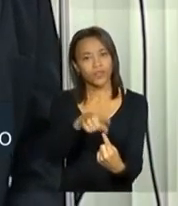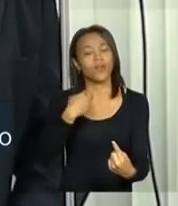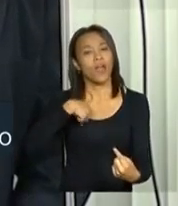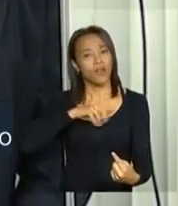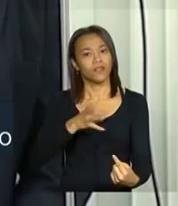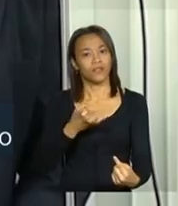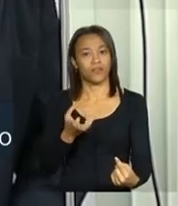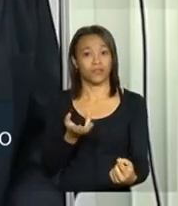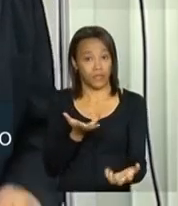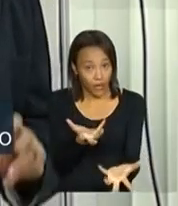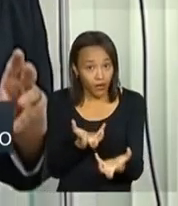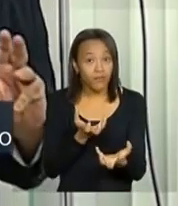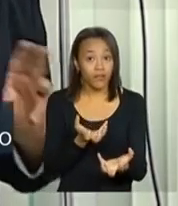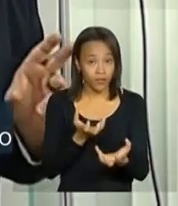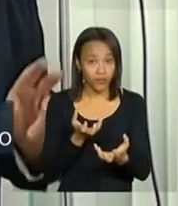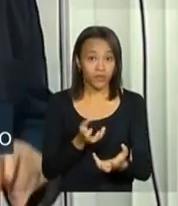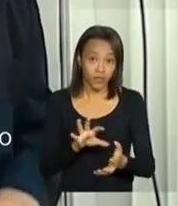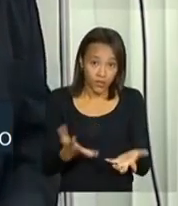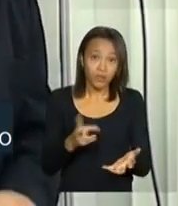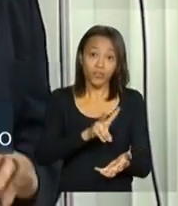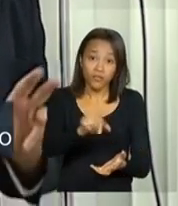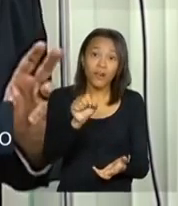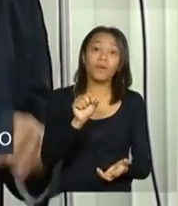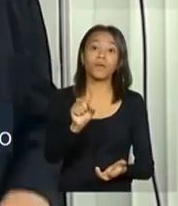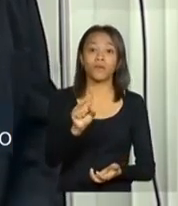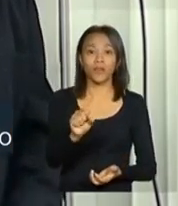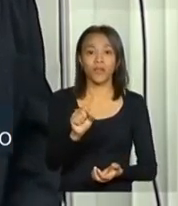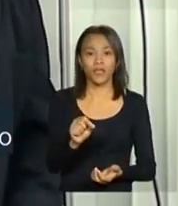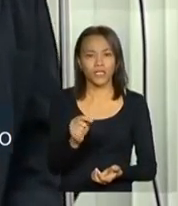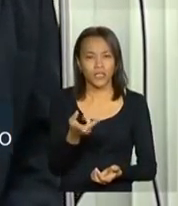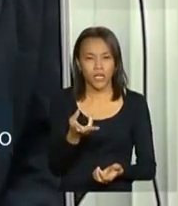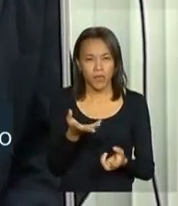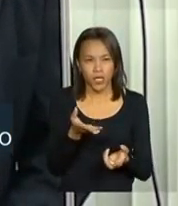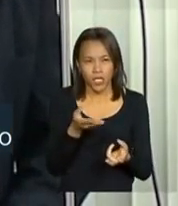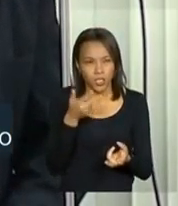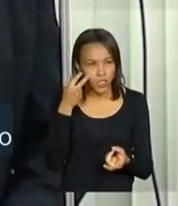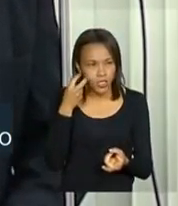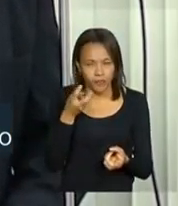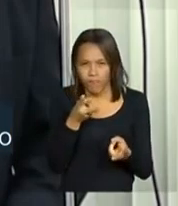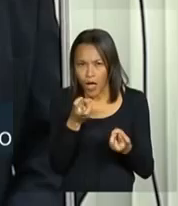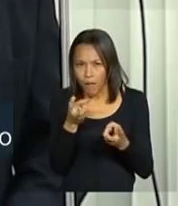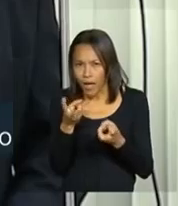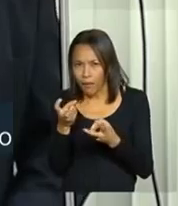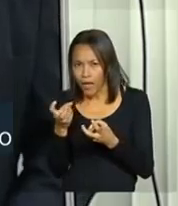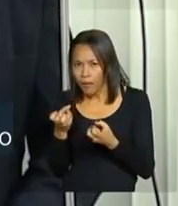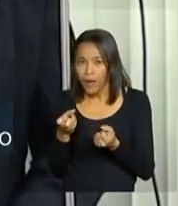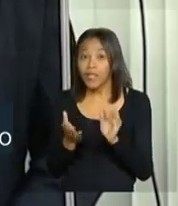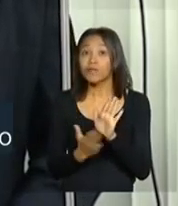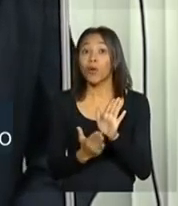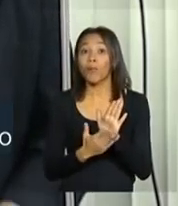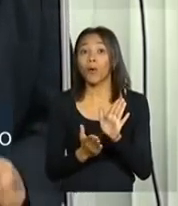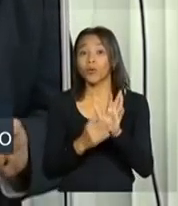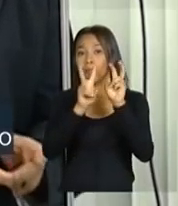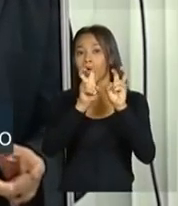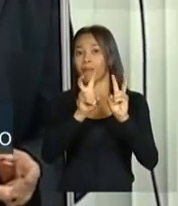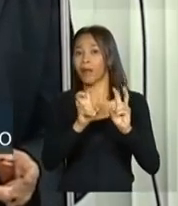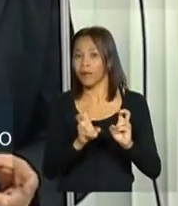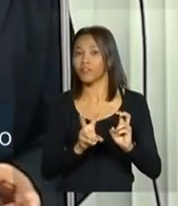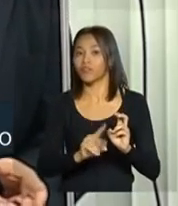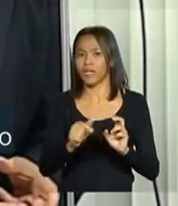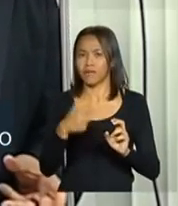é isso que a gente persegue, estamos, portanto, completamente antenados nas propostas que você vai trazer aqui e que cada